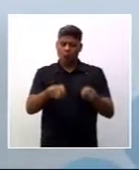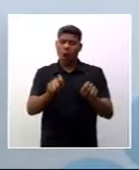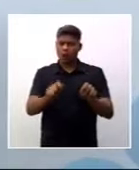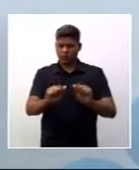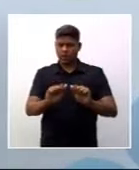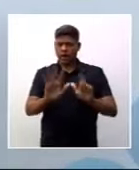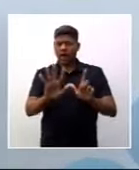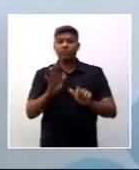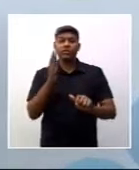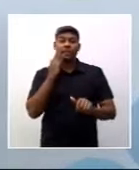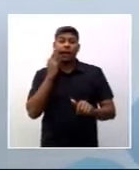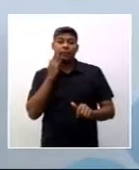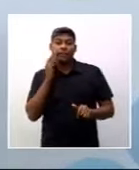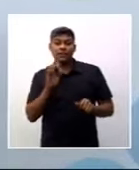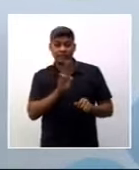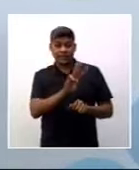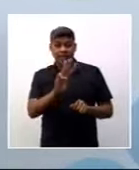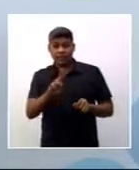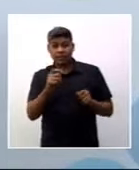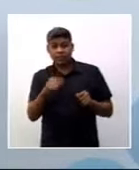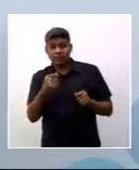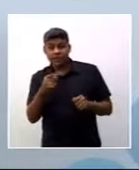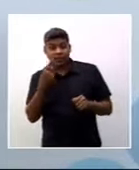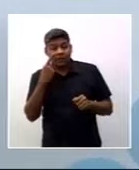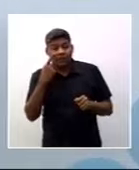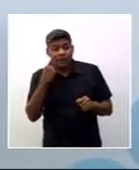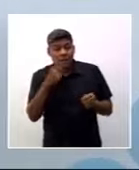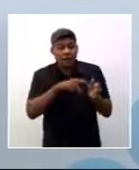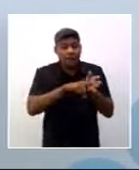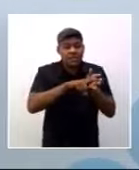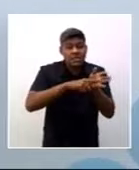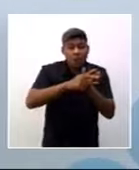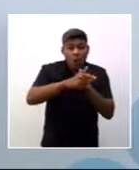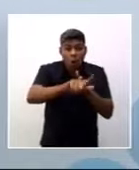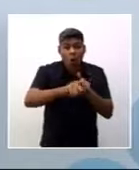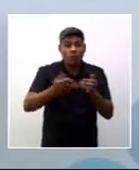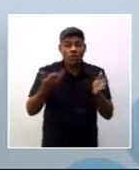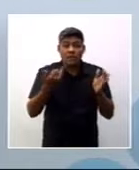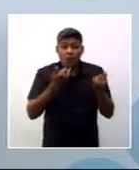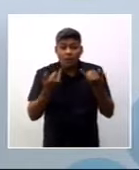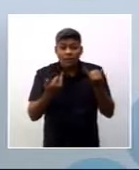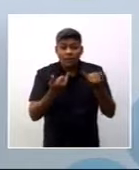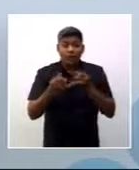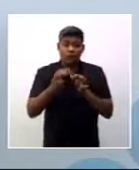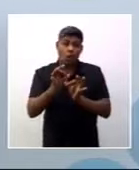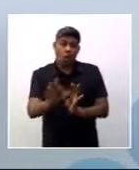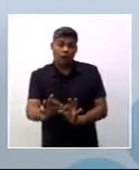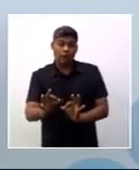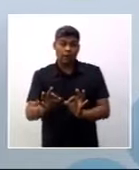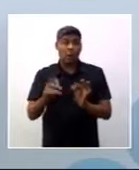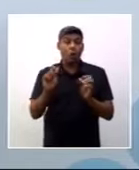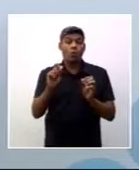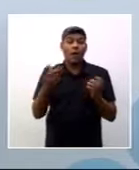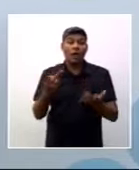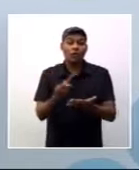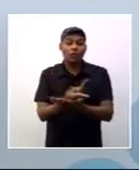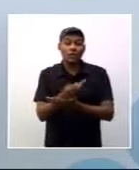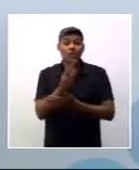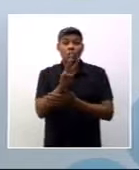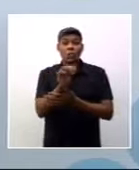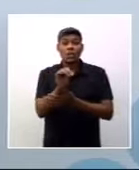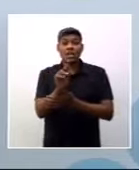mas é um daquele site que é bom você dar uma segunda checada para ver se realmente a informação tá batendo que a gente acontece a